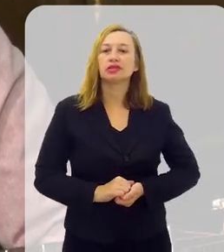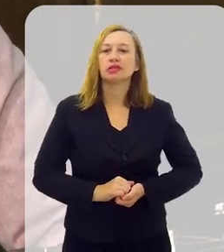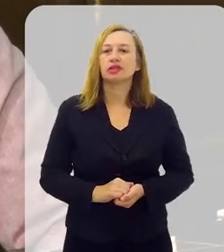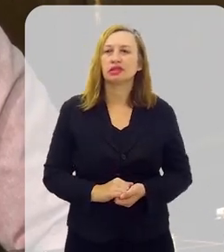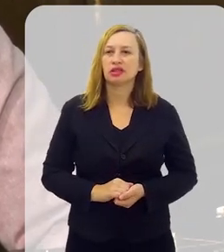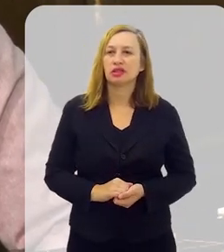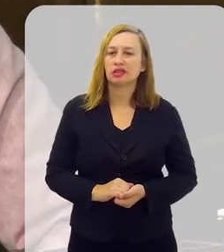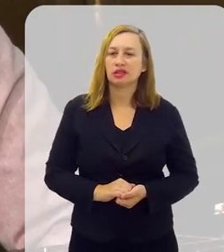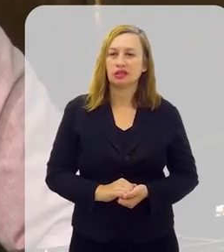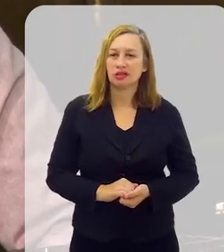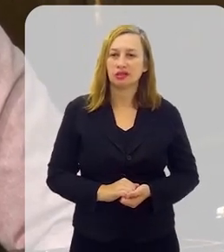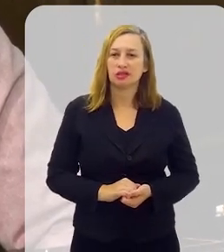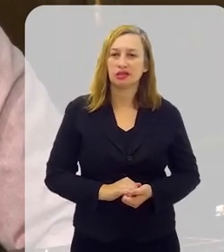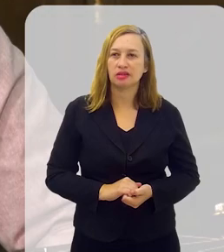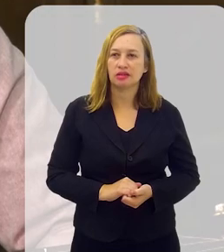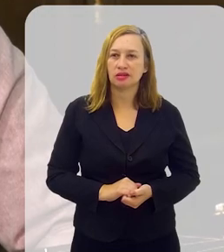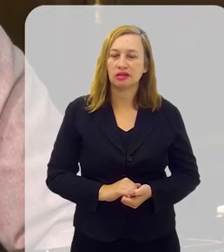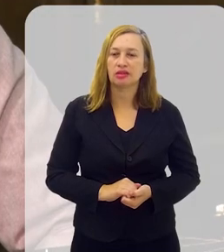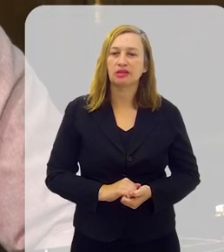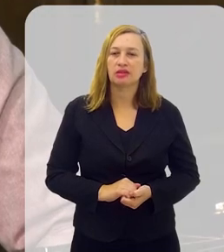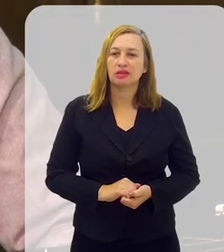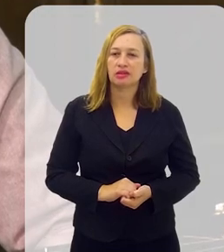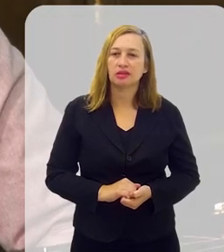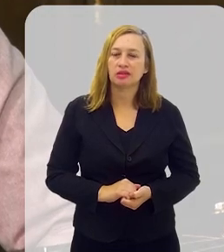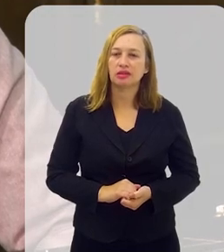021-997-390351. E o Instagram,